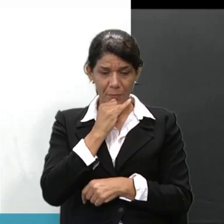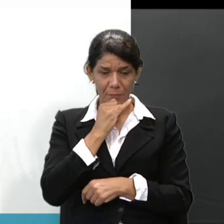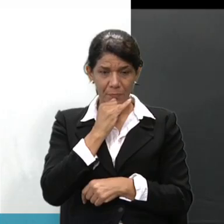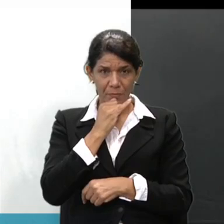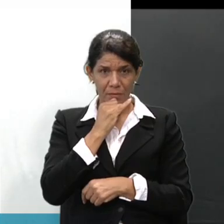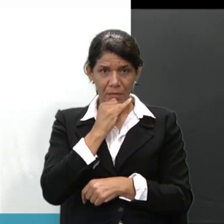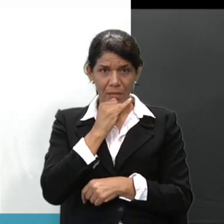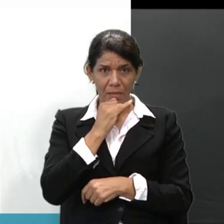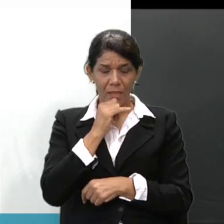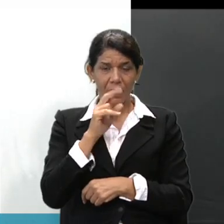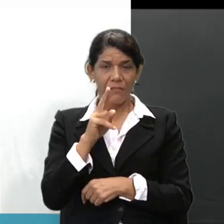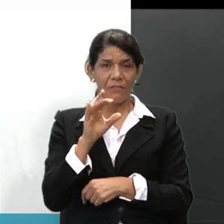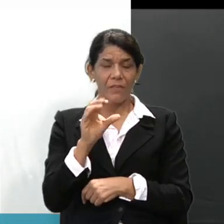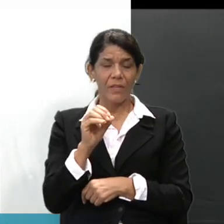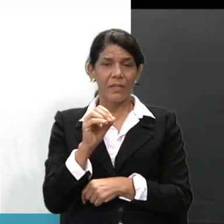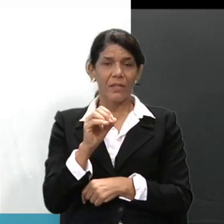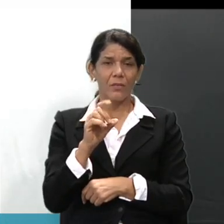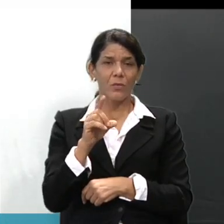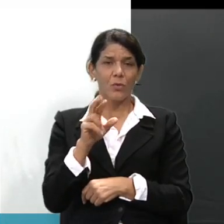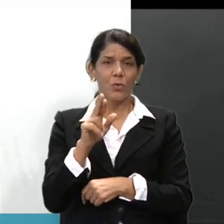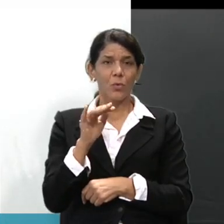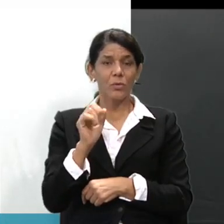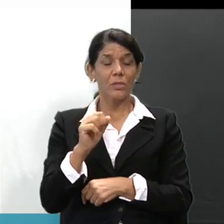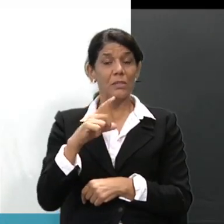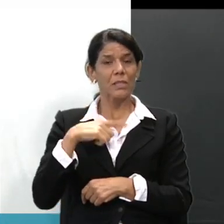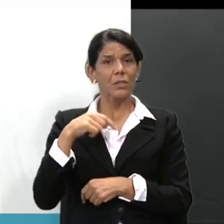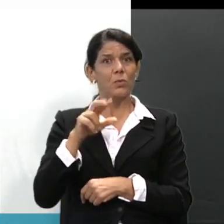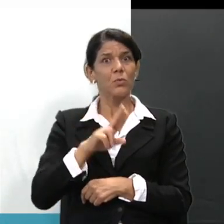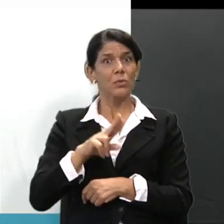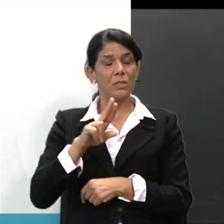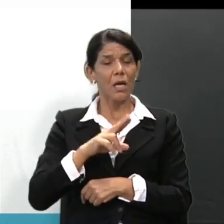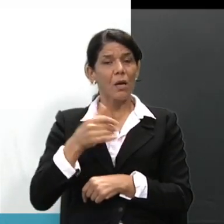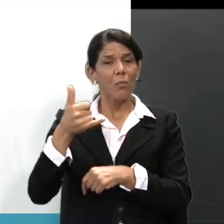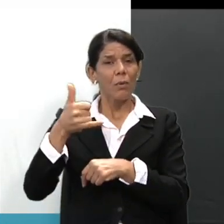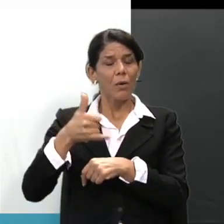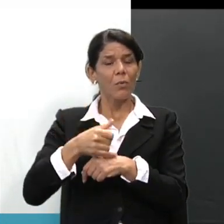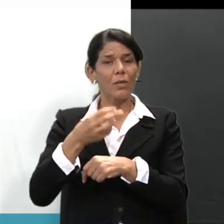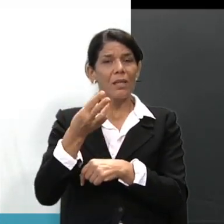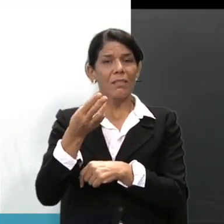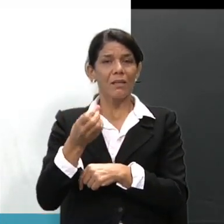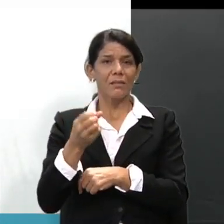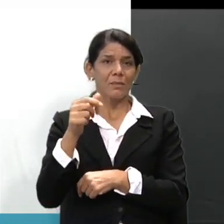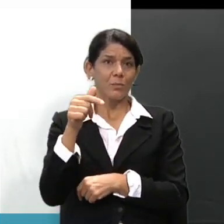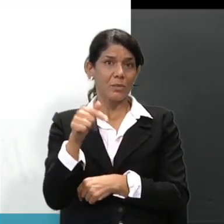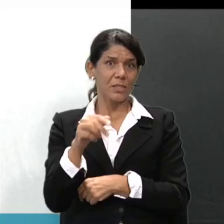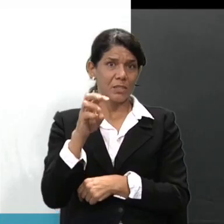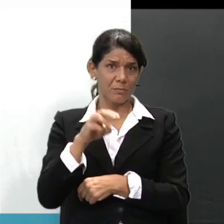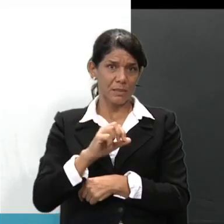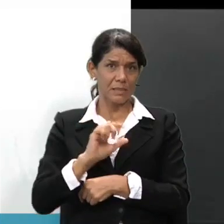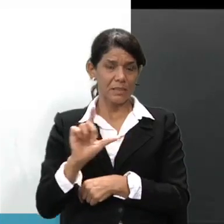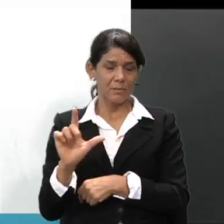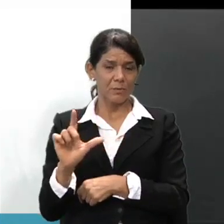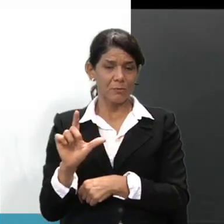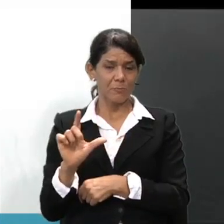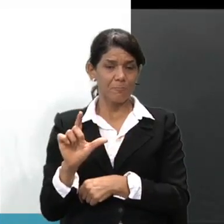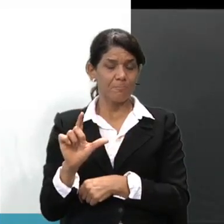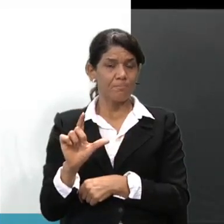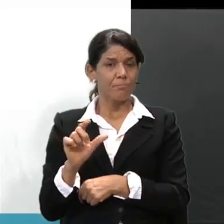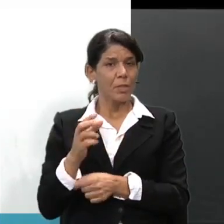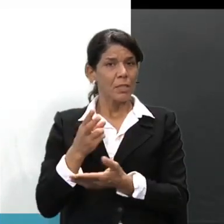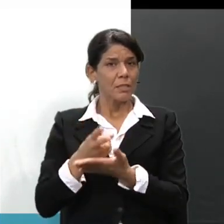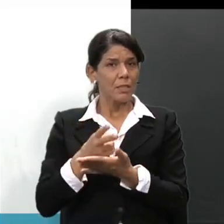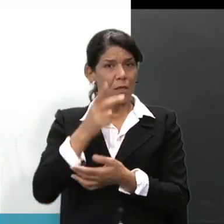em ventroglúteo e dorsoglúteo, a gente tem que usar uma agulha 30 por 7 milímetros, né?